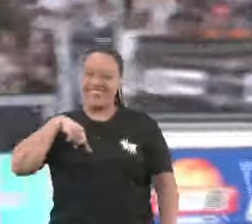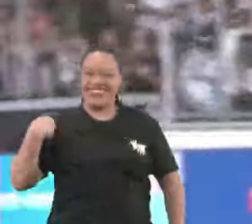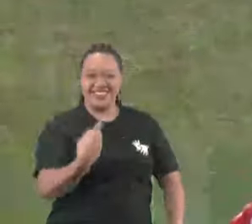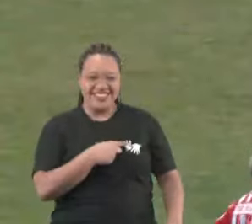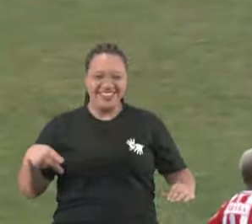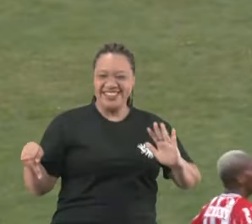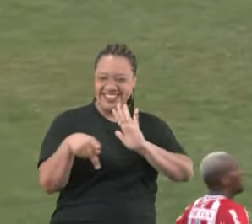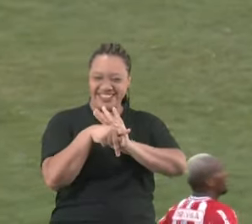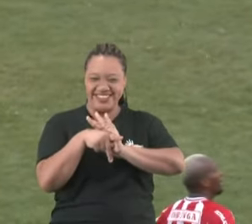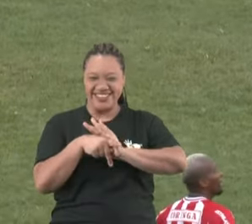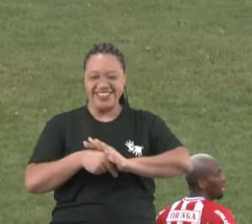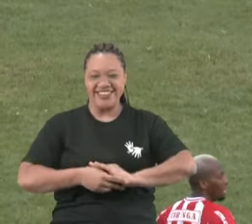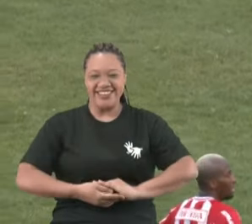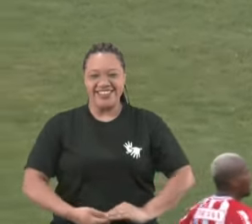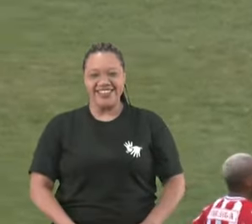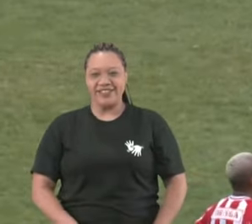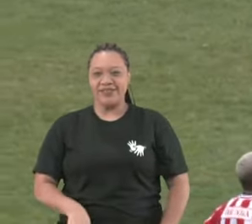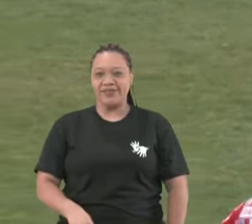nós.